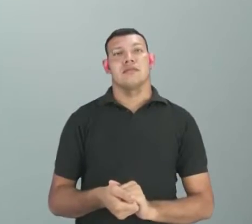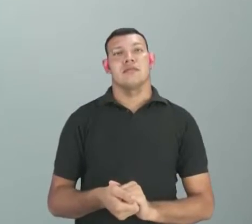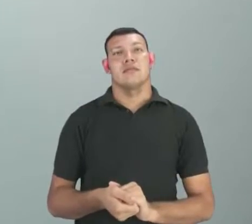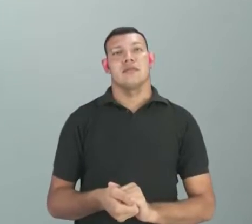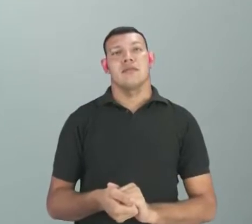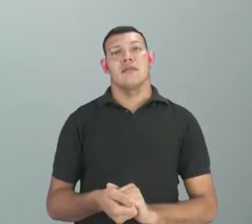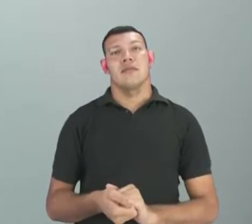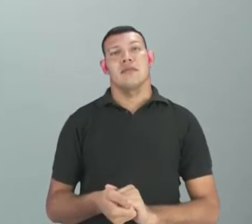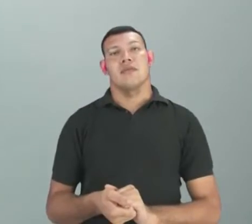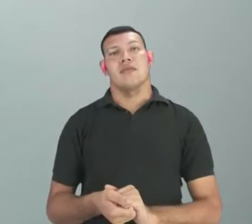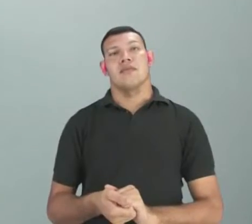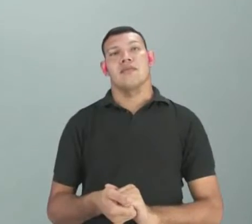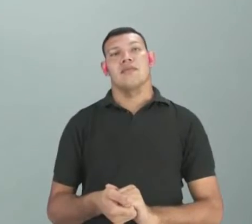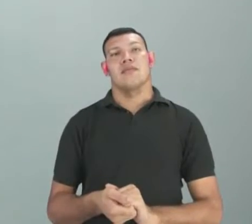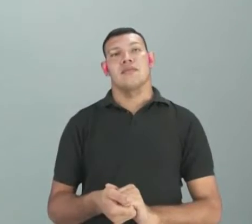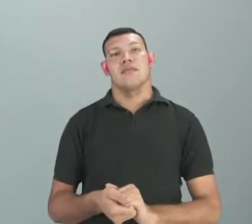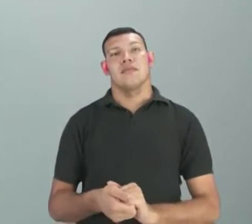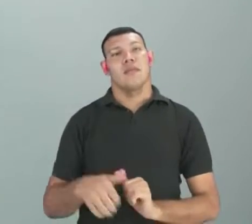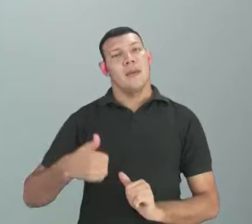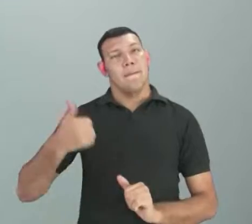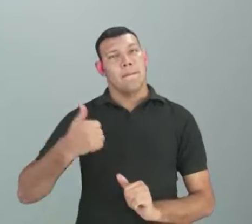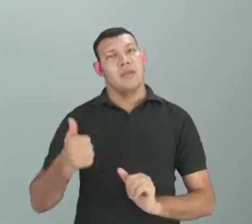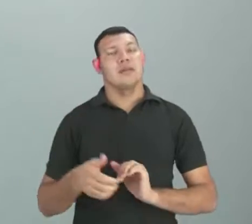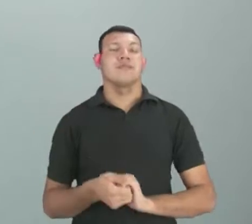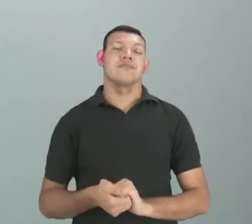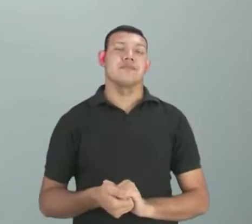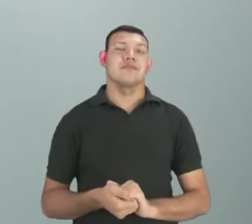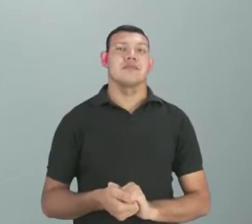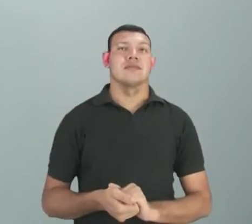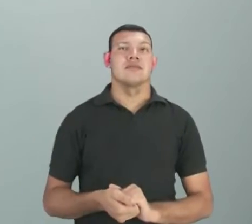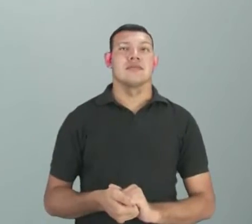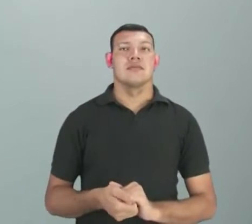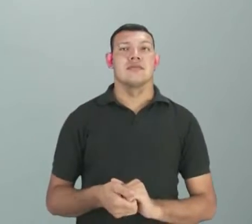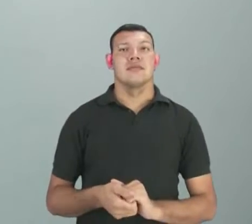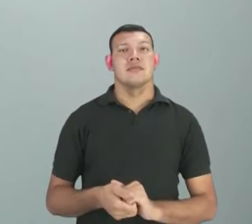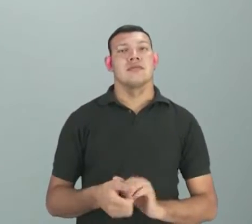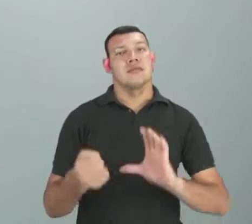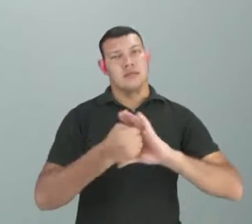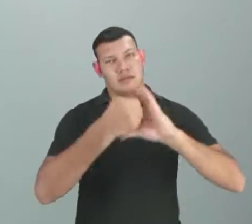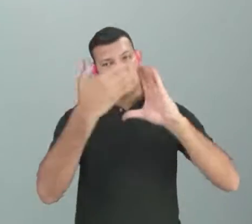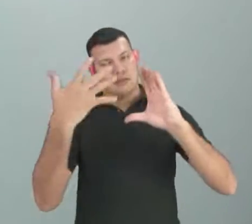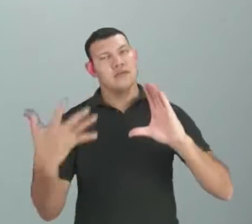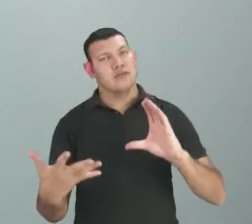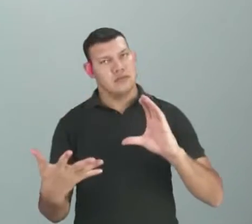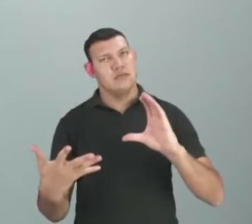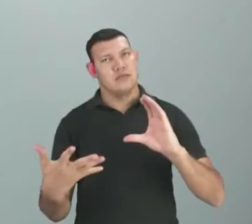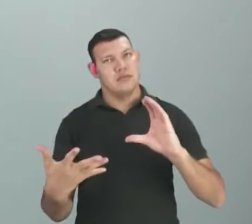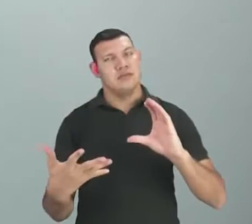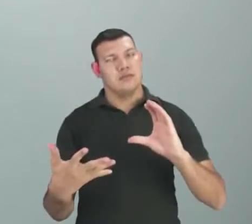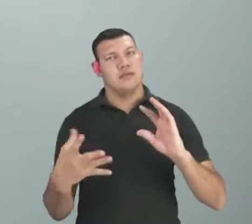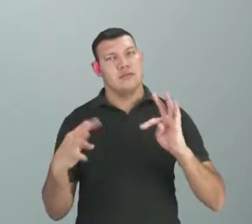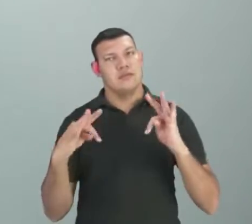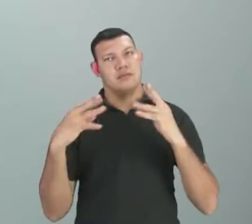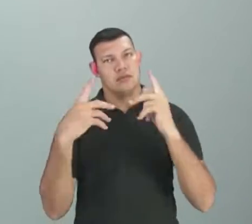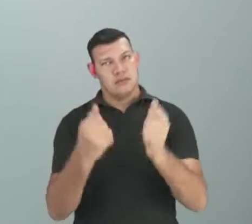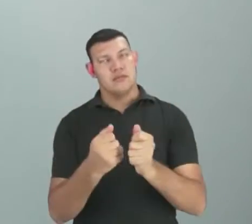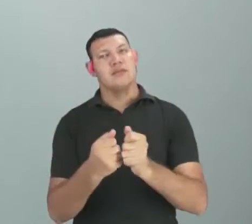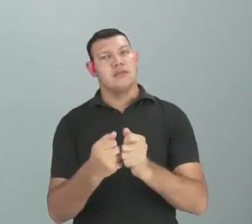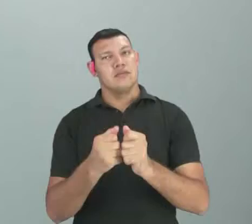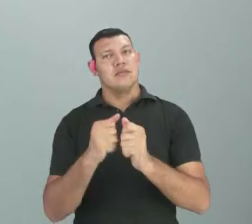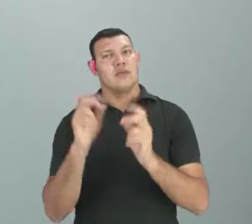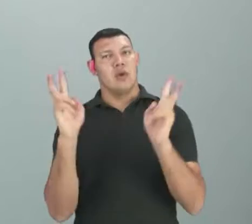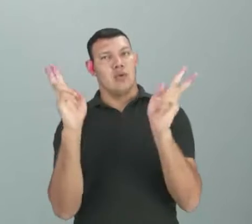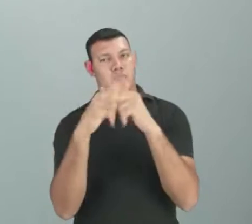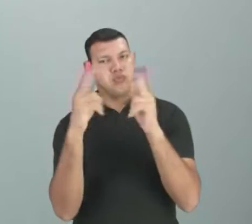predispondo até aquele contato. Então, é proposital. Então, essas são as características de todas as lutas, né? Quando